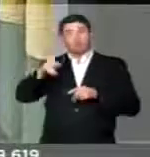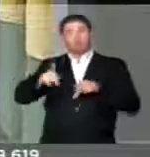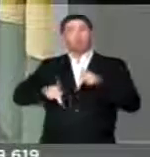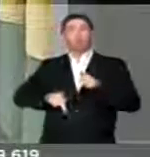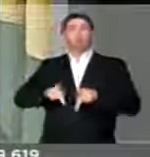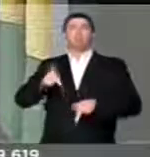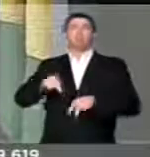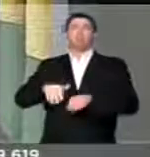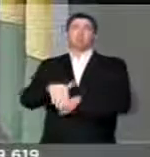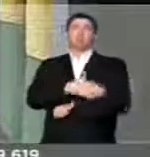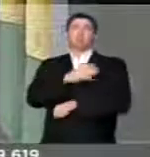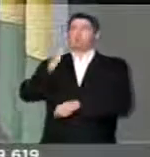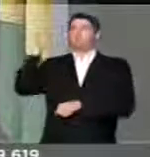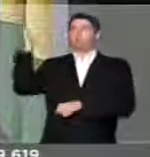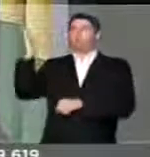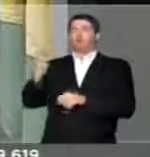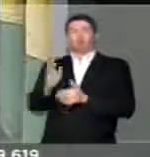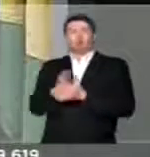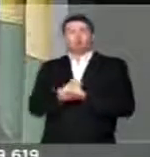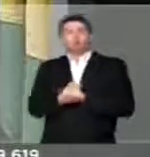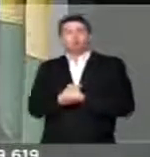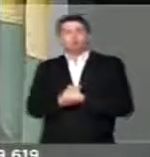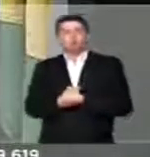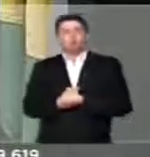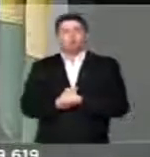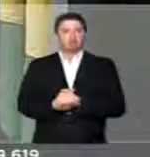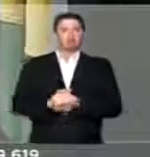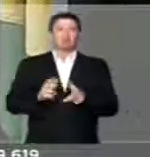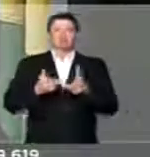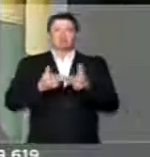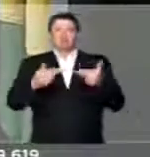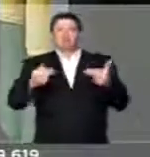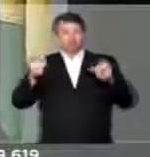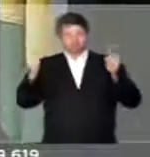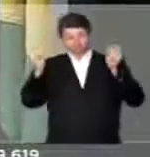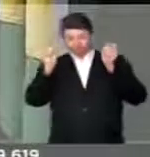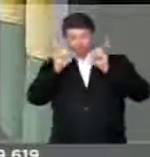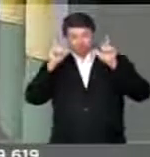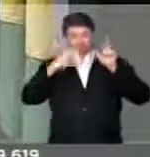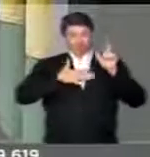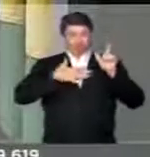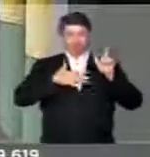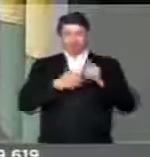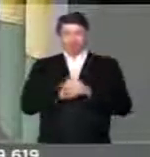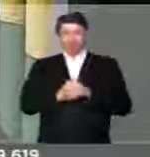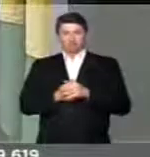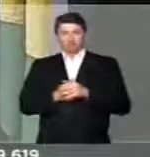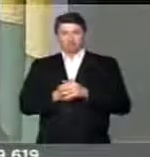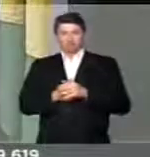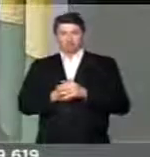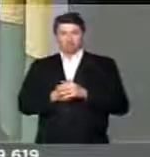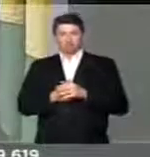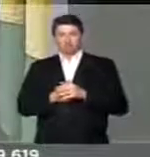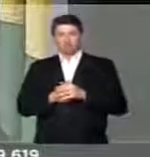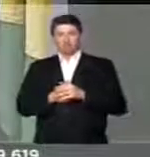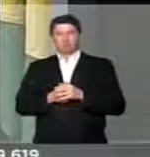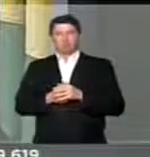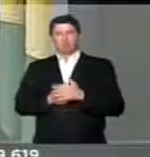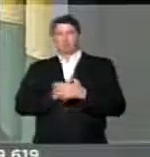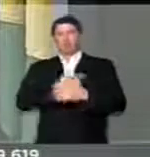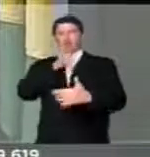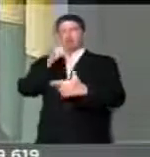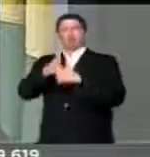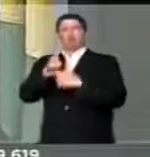povo nas ruas. E uma coisa que é impressionante, a desqualificação que eles